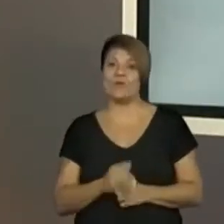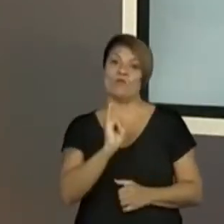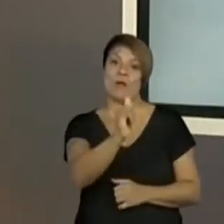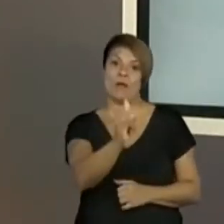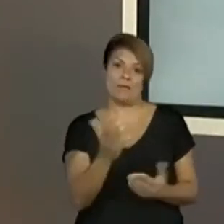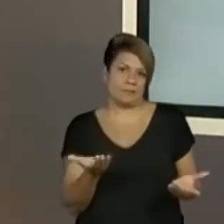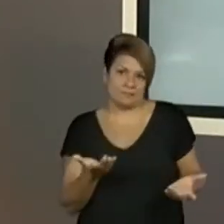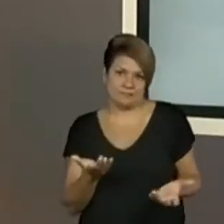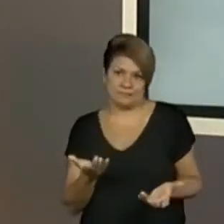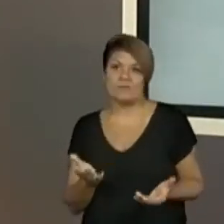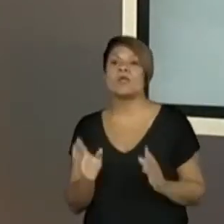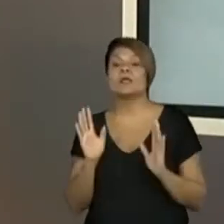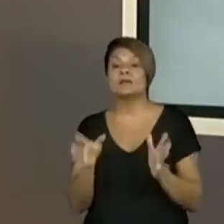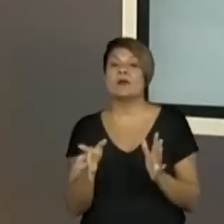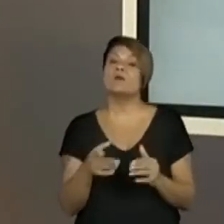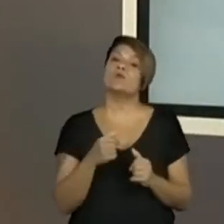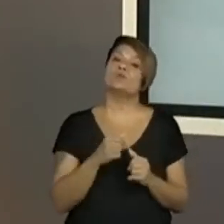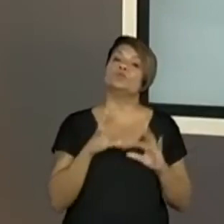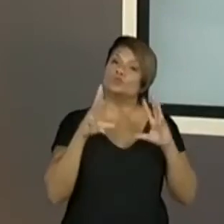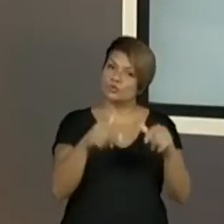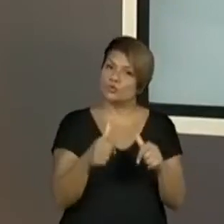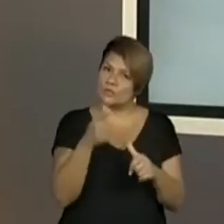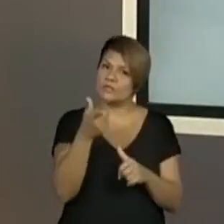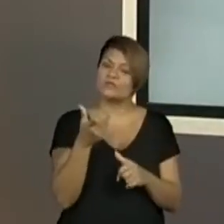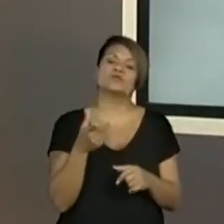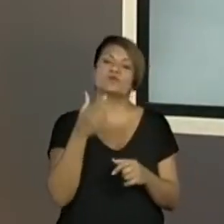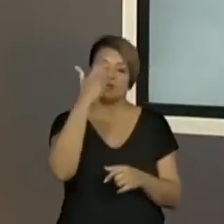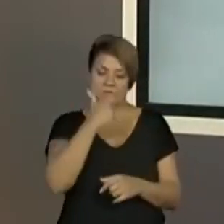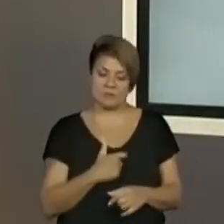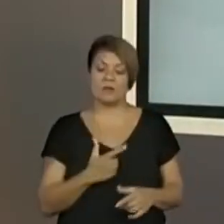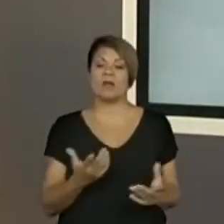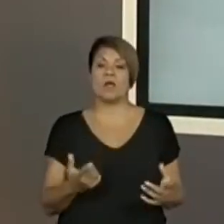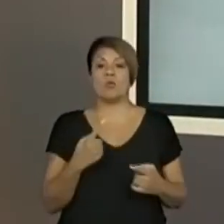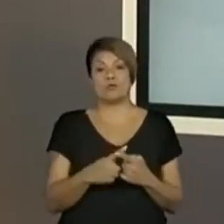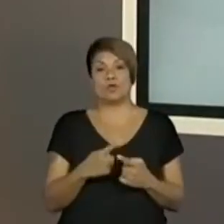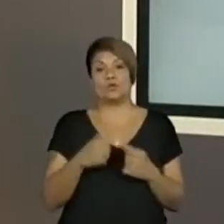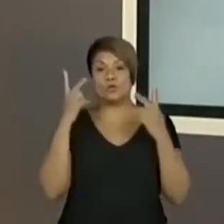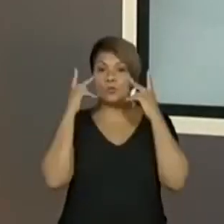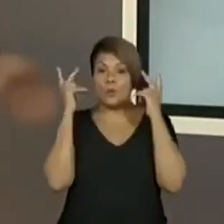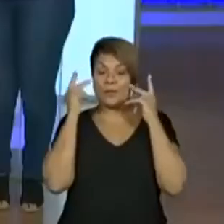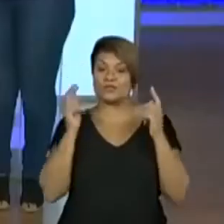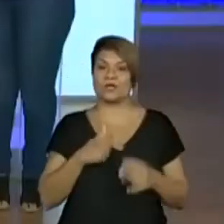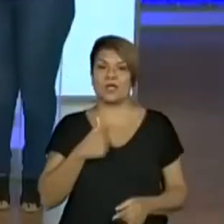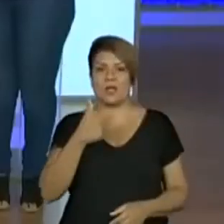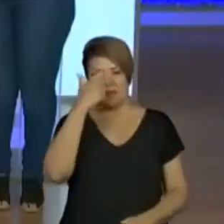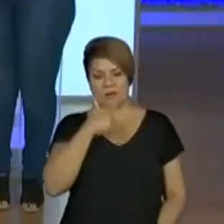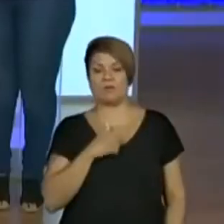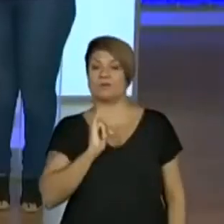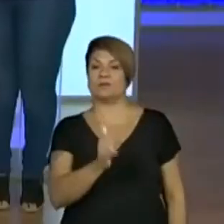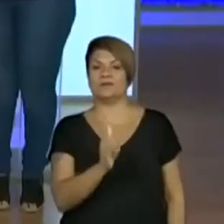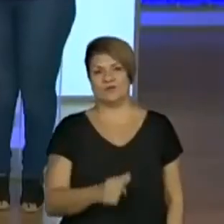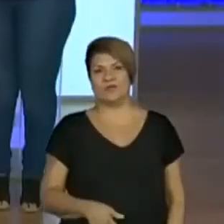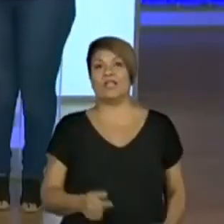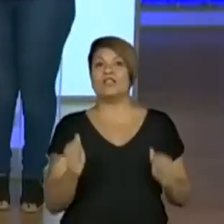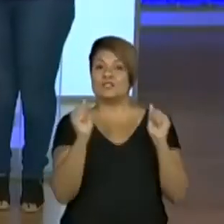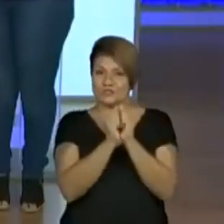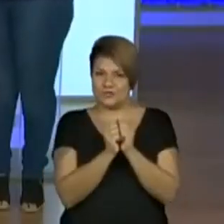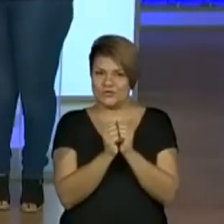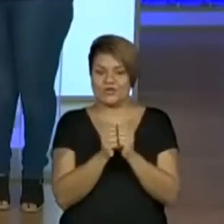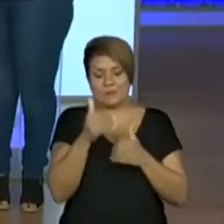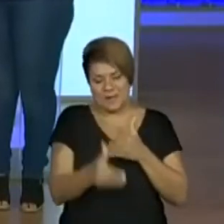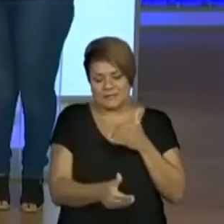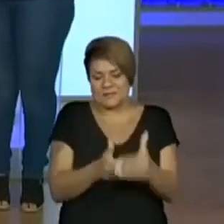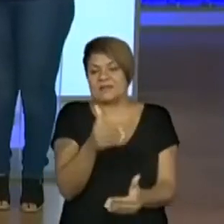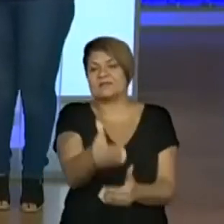Tudo isso acabou dando voz ao personagem, que normalmente quem conta é o narrador. E juntinhos, professora Ana Paula, a gente passo a passo, junto